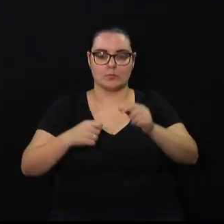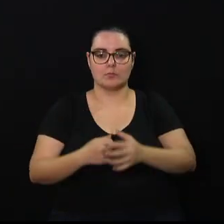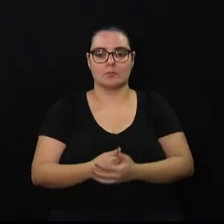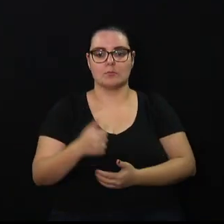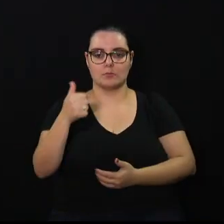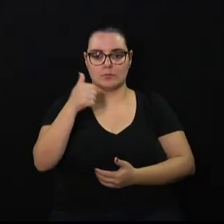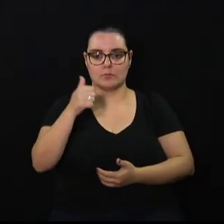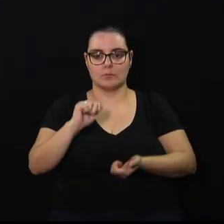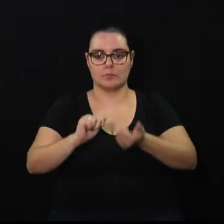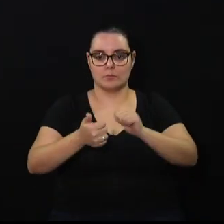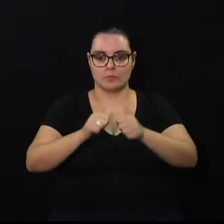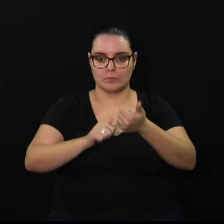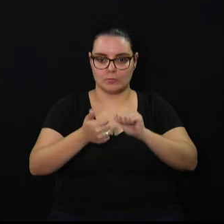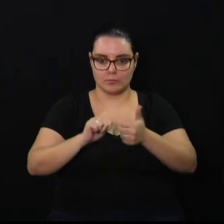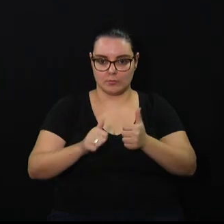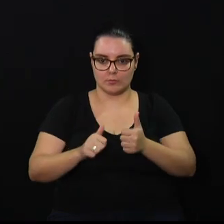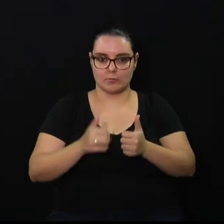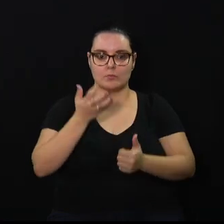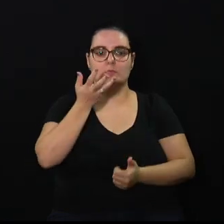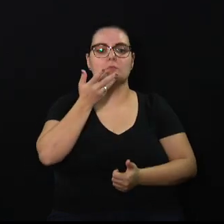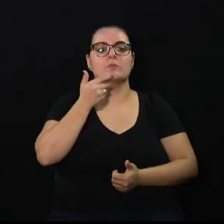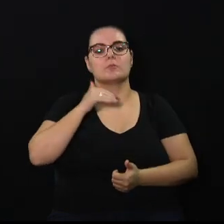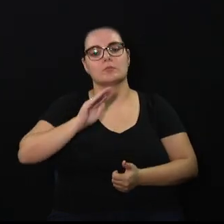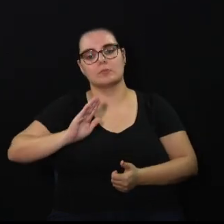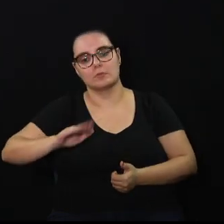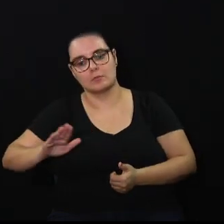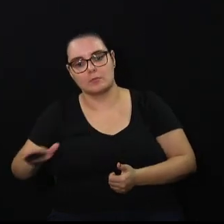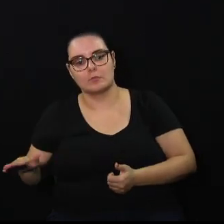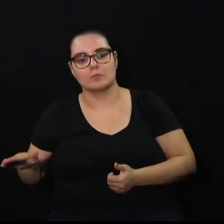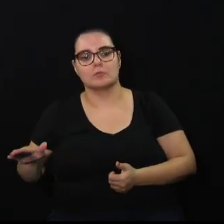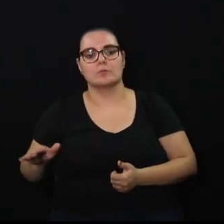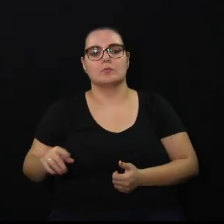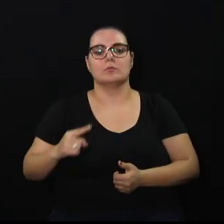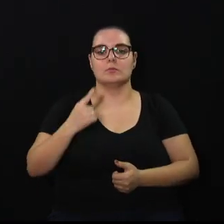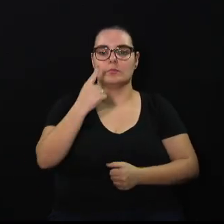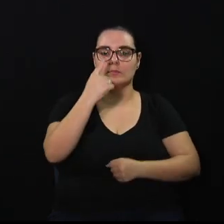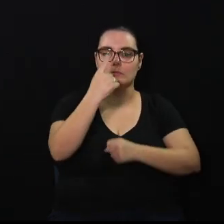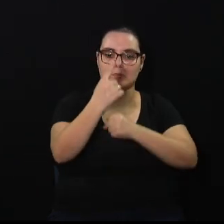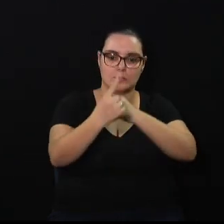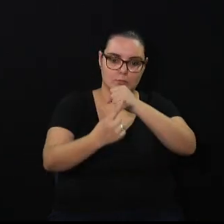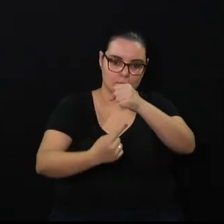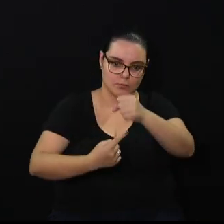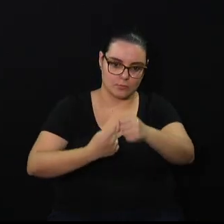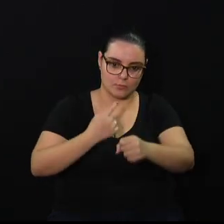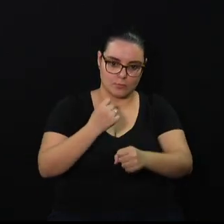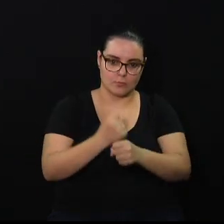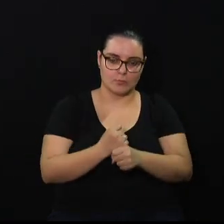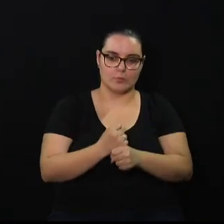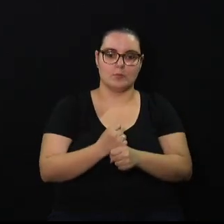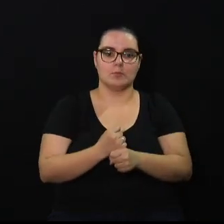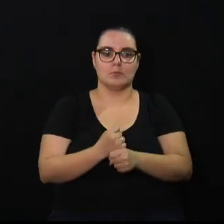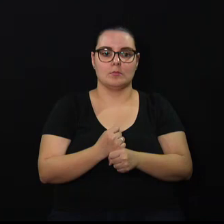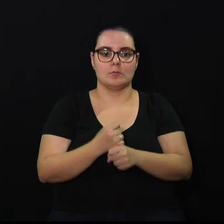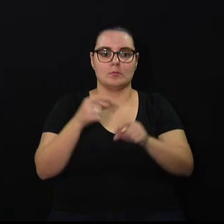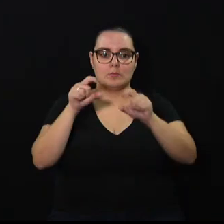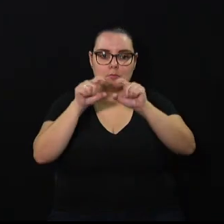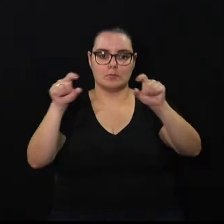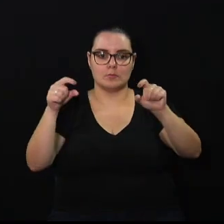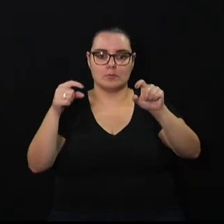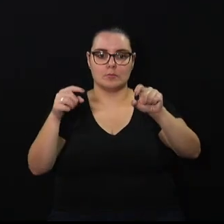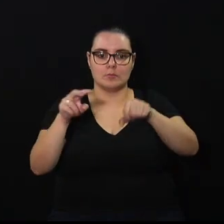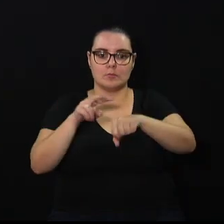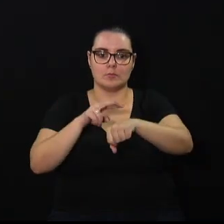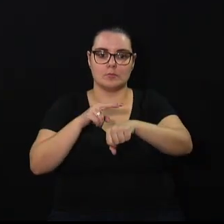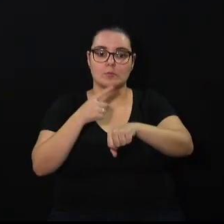primeira avaliação com essa com essa criança e após um ano de de intervenção os quadradinhos vermelhos